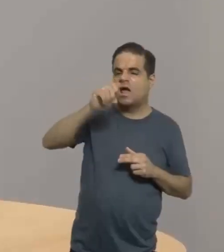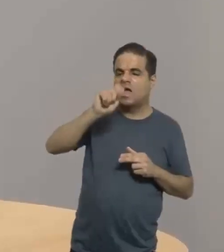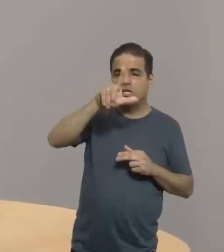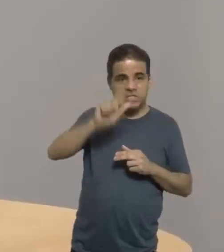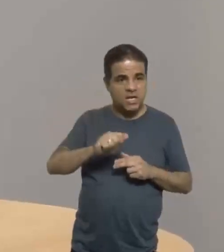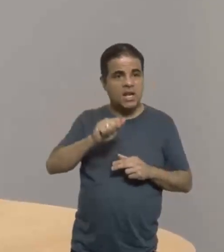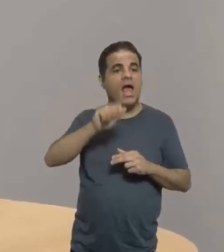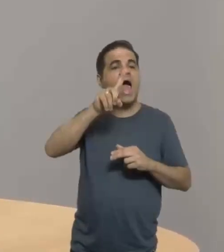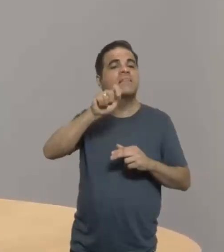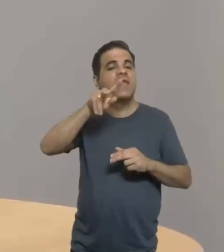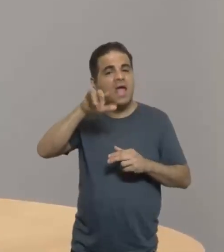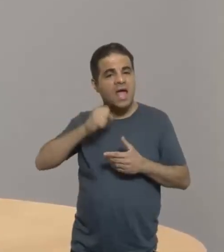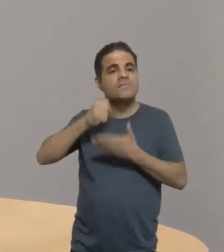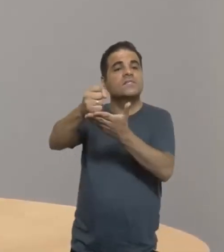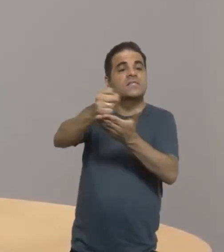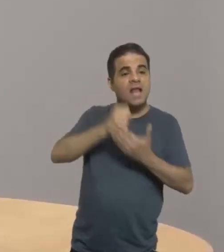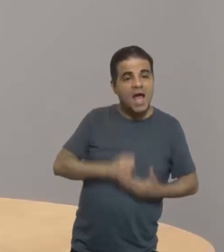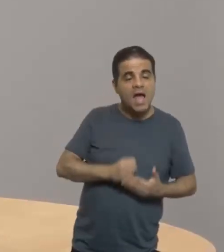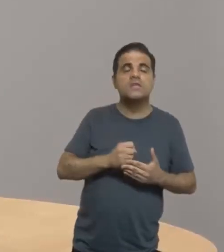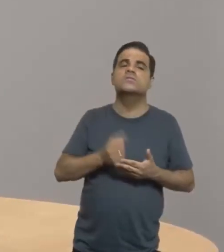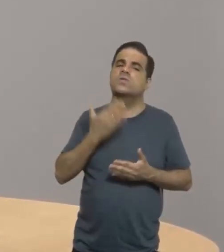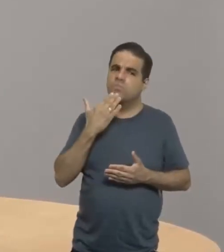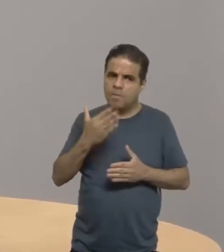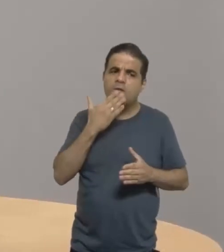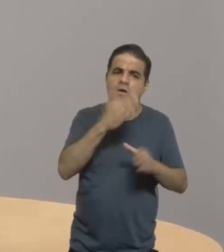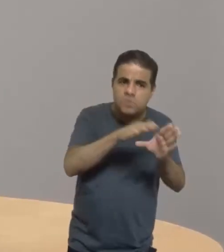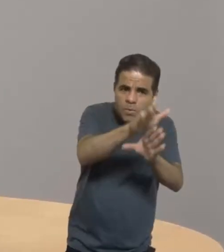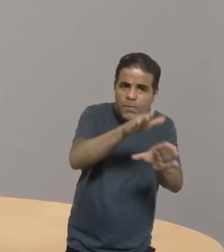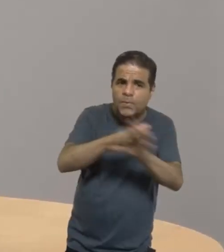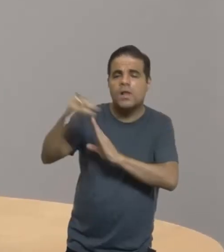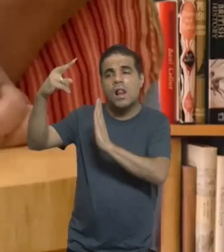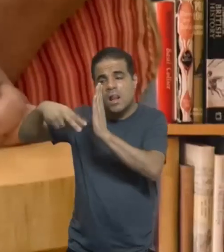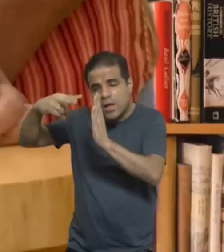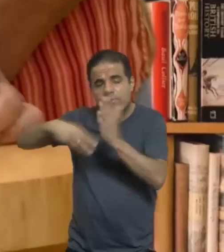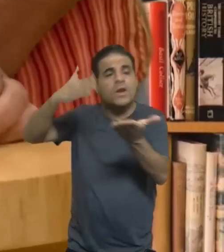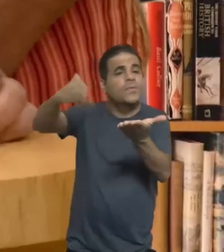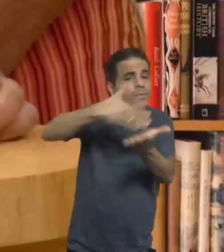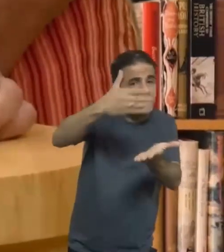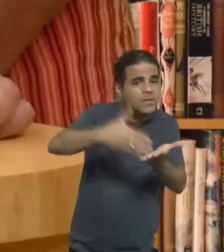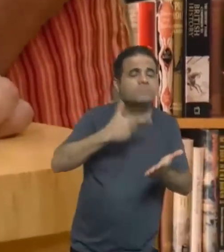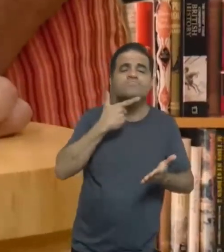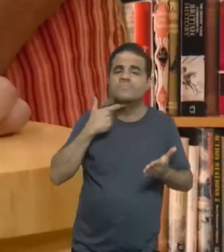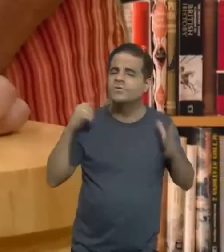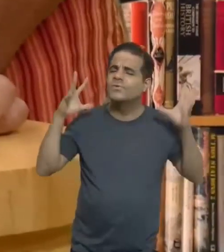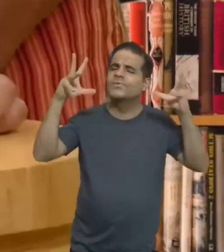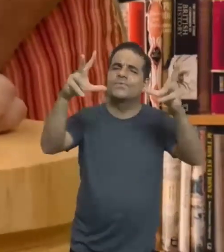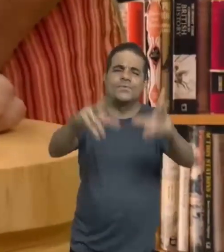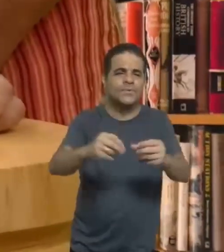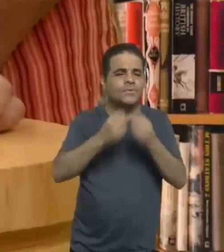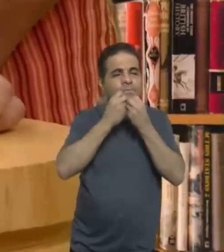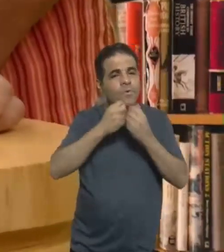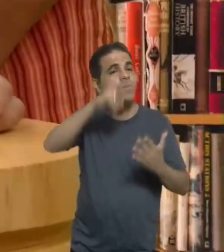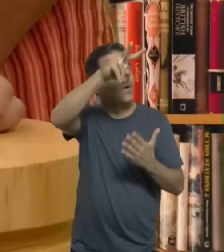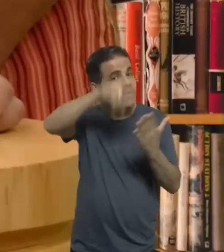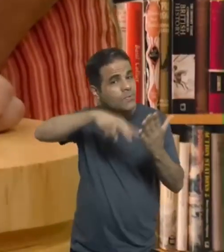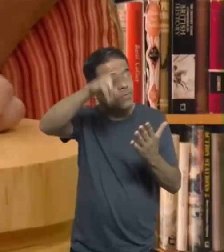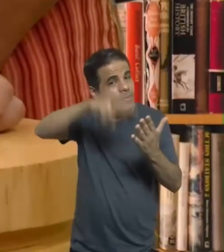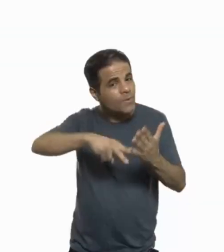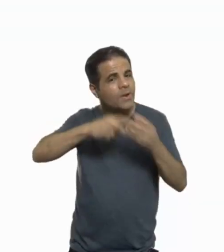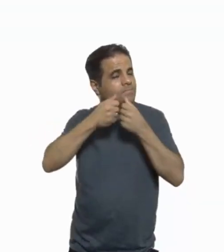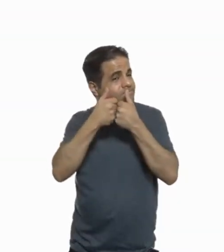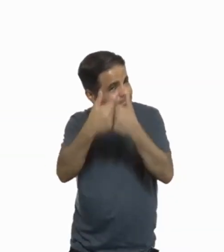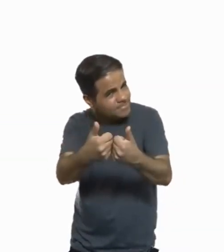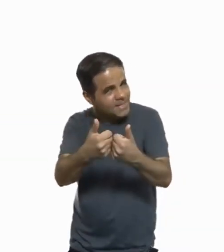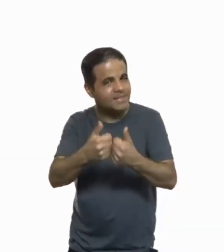trás nesse sentido recomendo novamente a leitura do livro e desejo a todos uma boa leitura